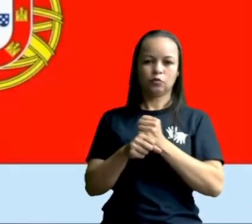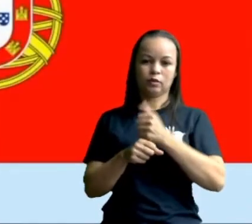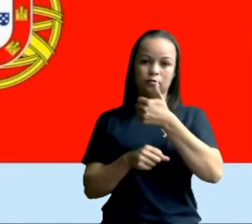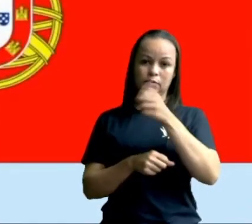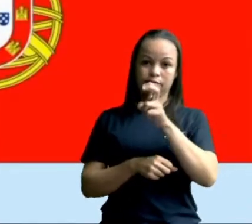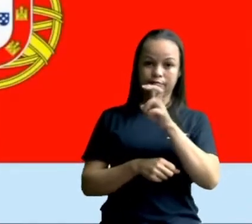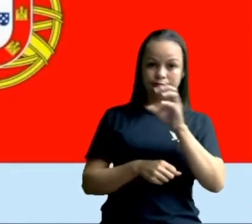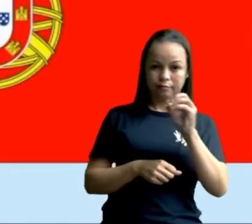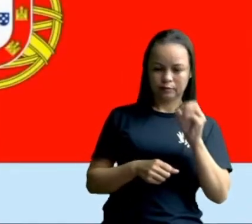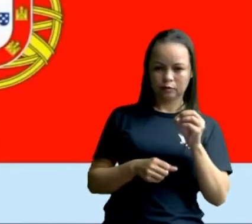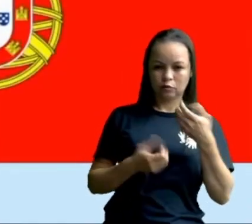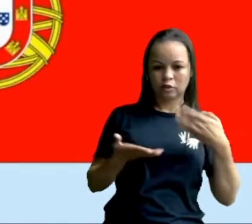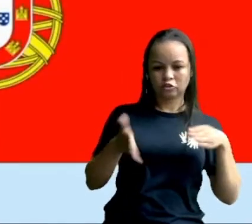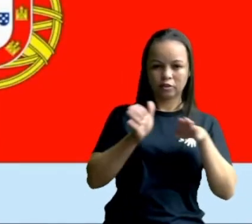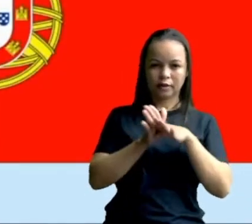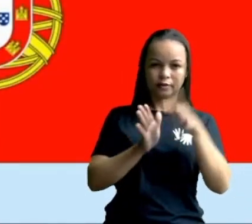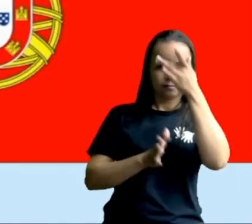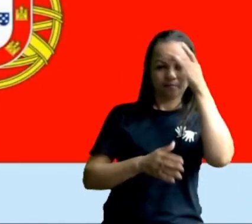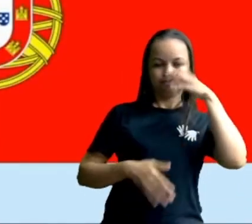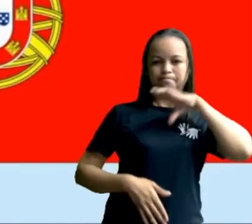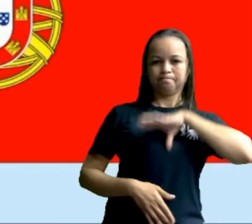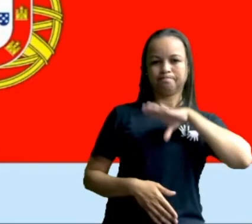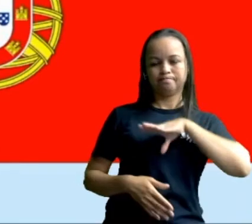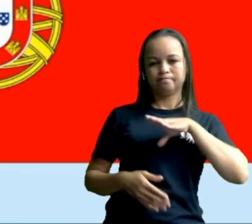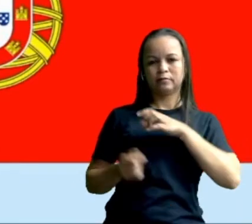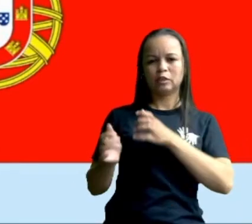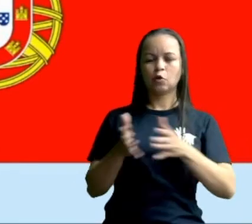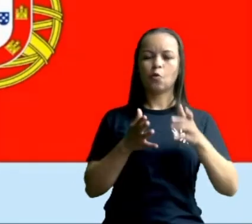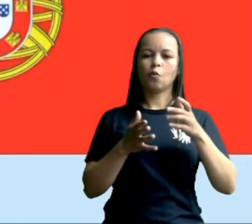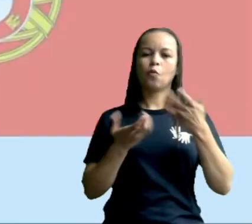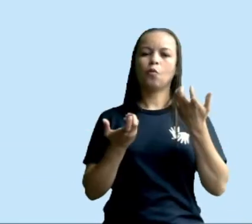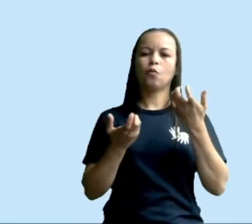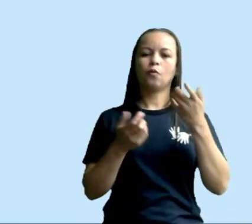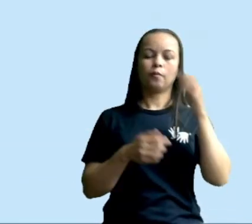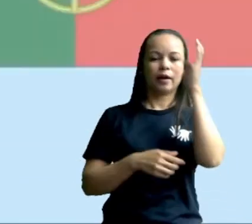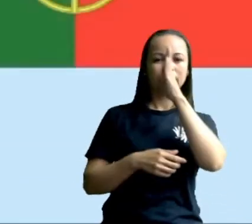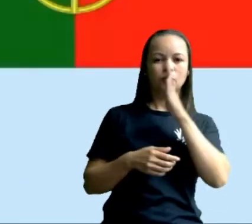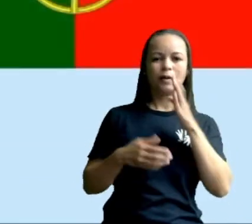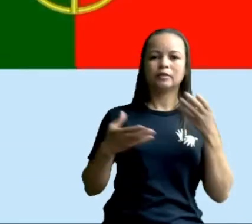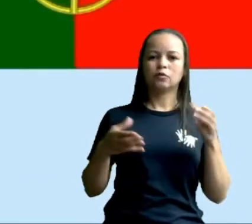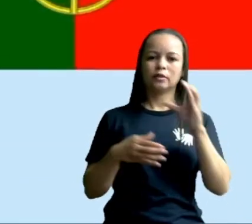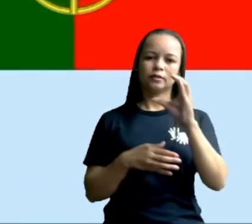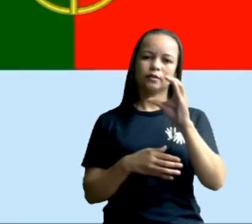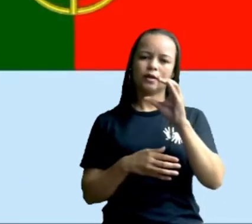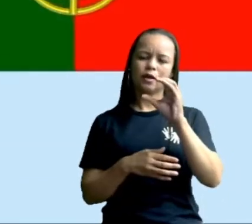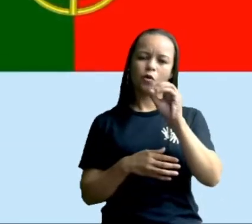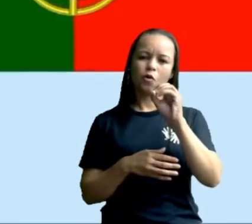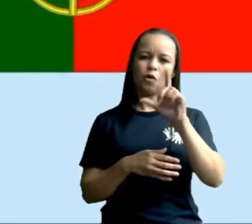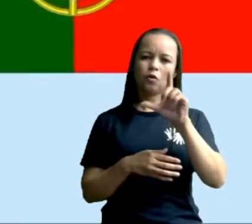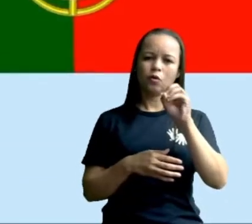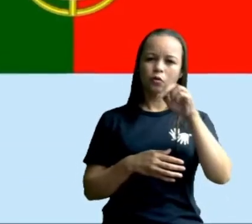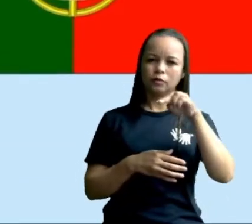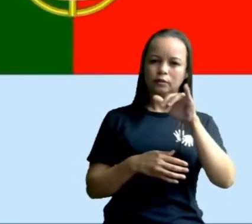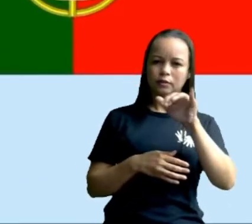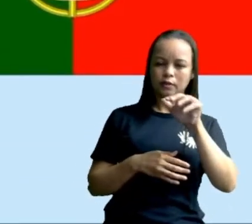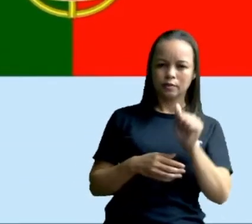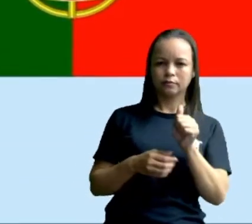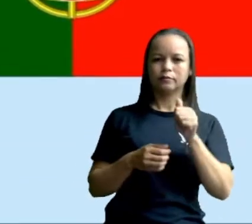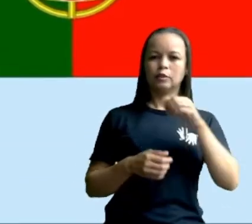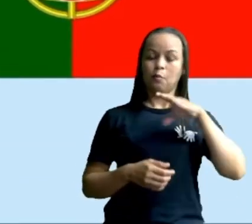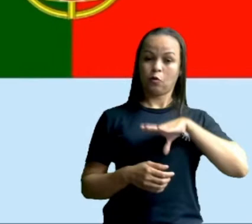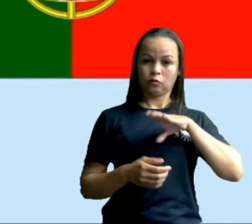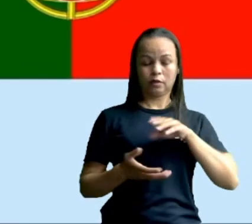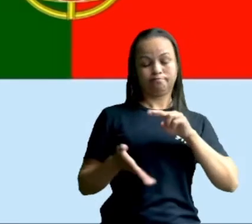a chegada dos portugueses, o Brasil passou a ser colônia de Portugal. Mas o que isso queria dizer?